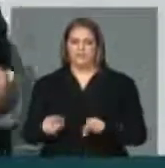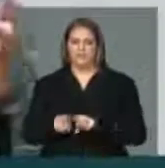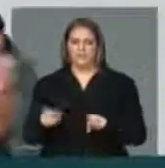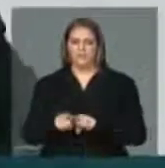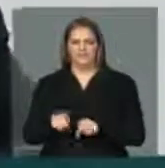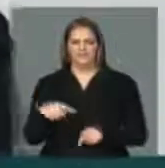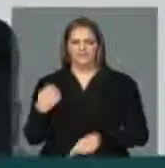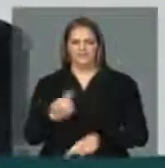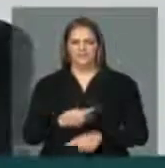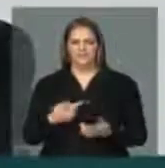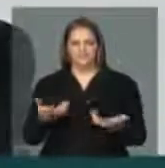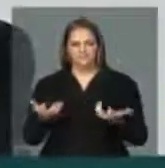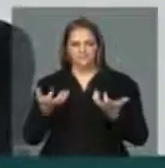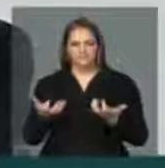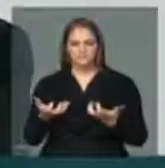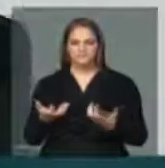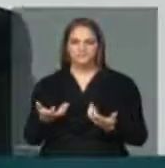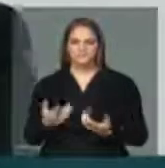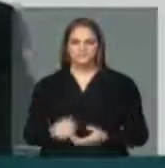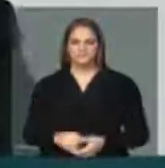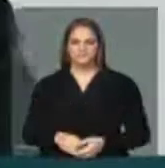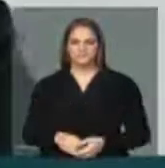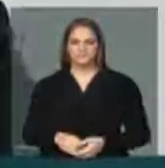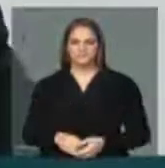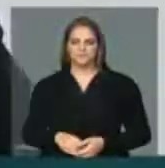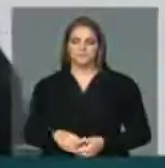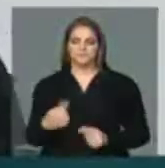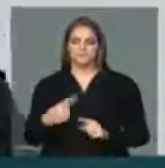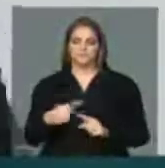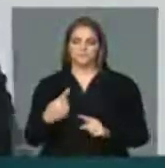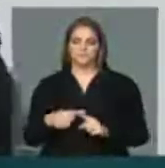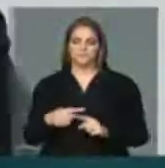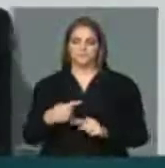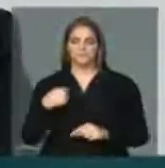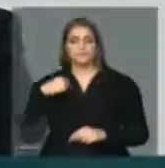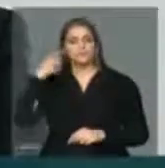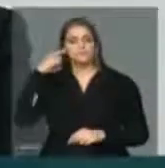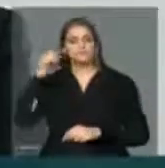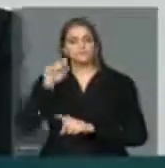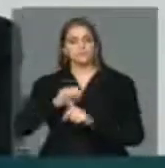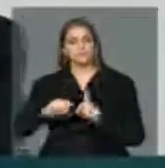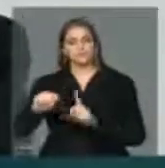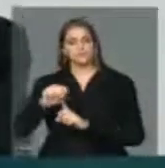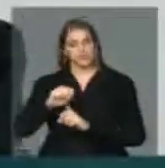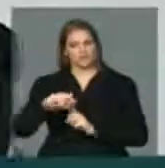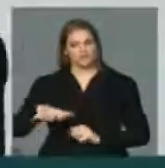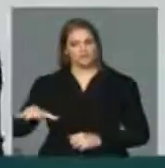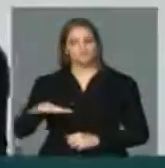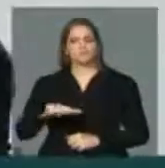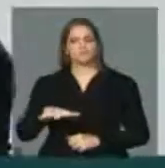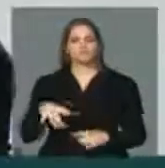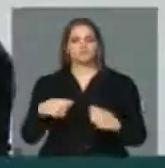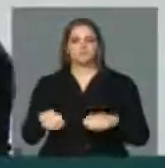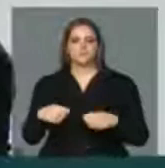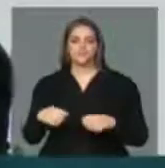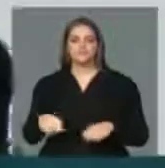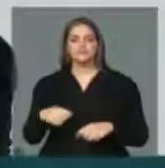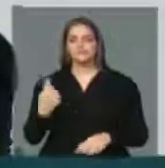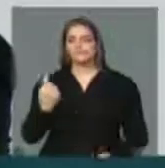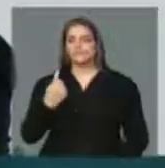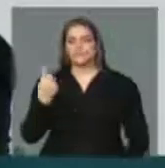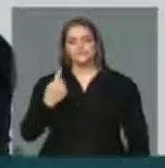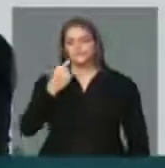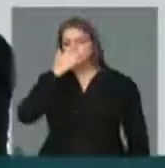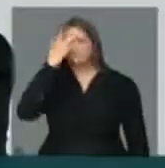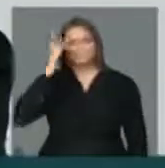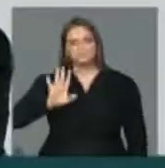e aí está uma prova que nós estamos aqui simplesmente pensando na nossa questão, mas pensando na sociedade, por que não? A candidatura avulsa.